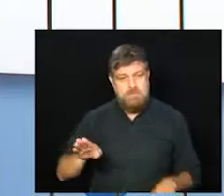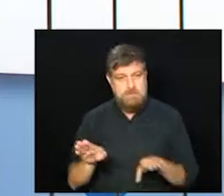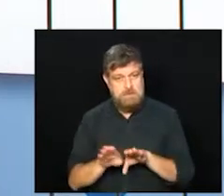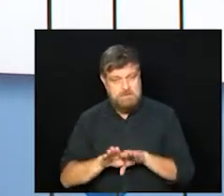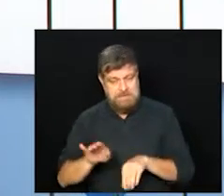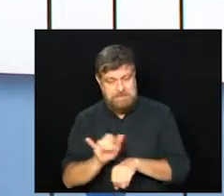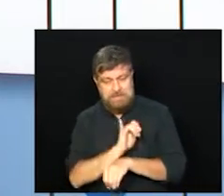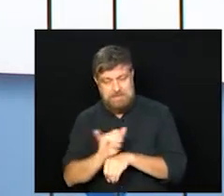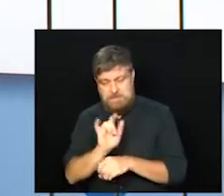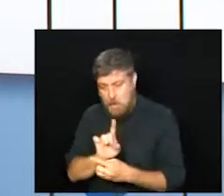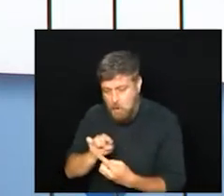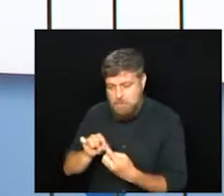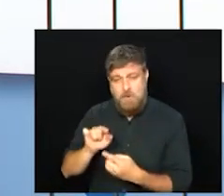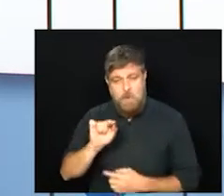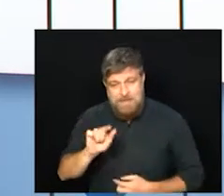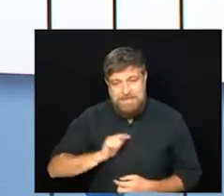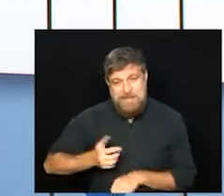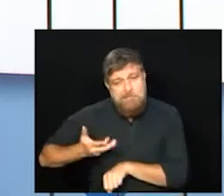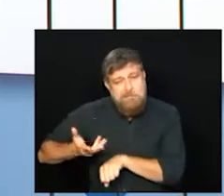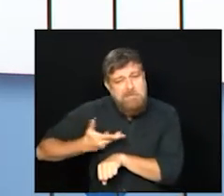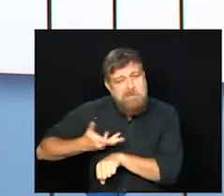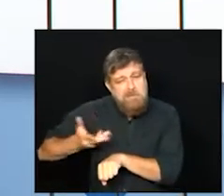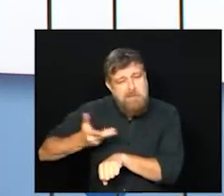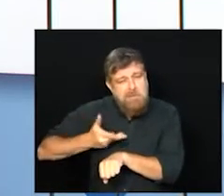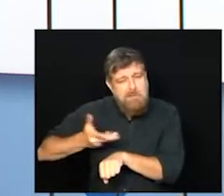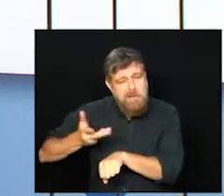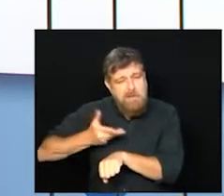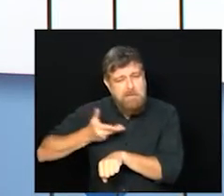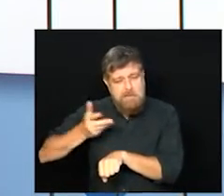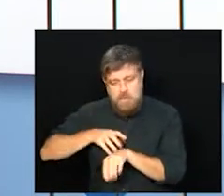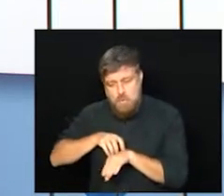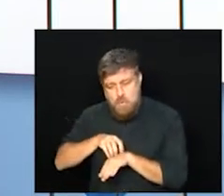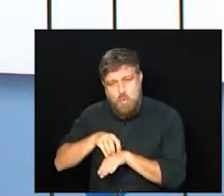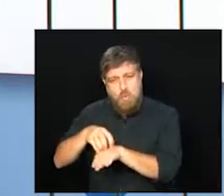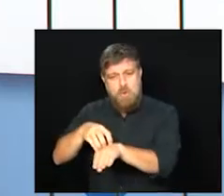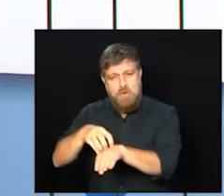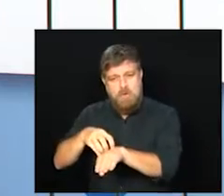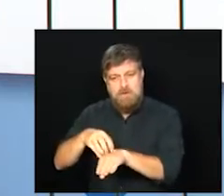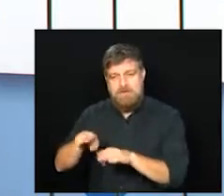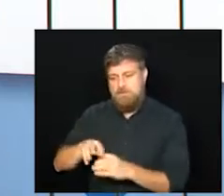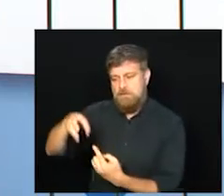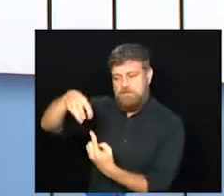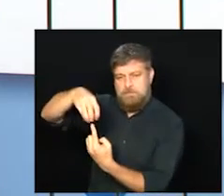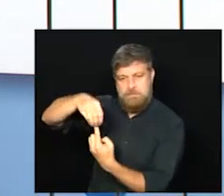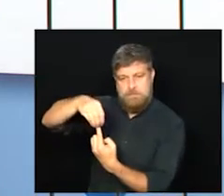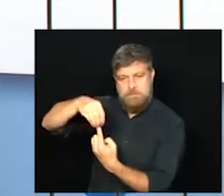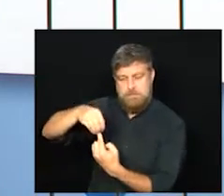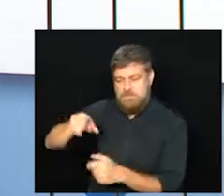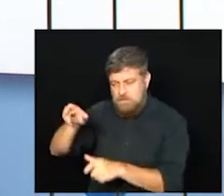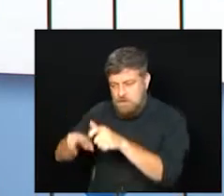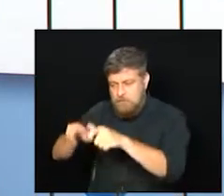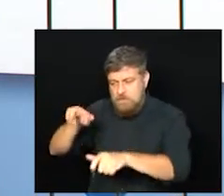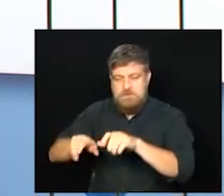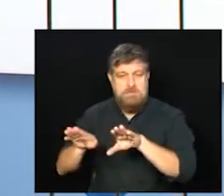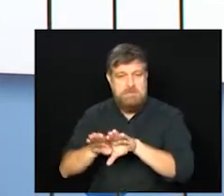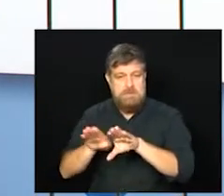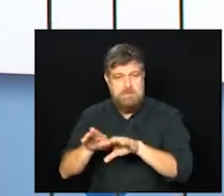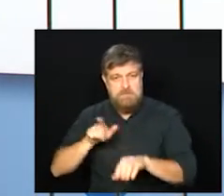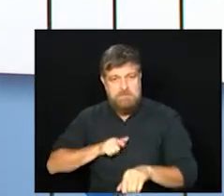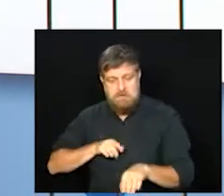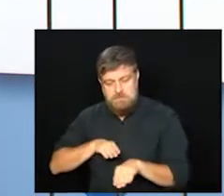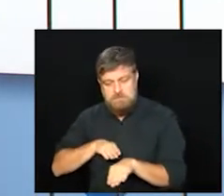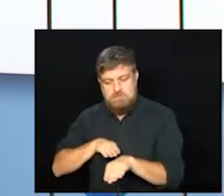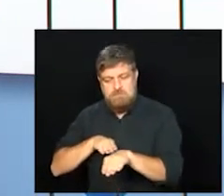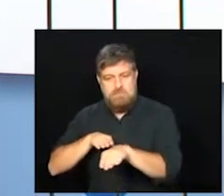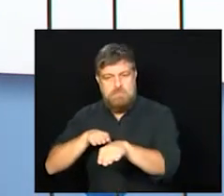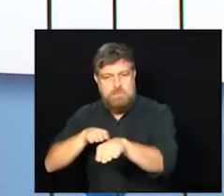medida visa aí dar agilidade à circulação e parada de pessoas, né, e também dos veículos